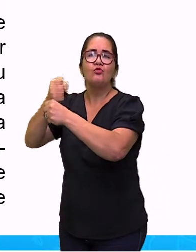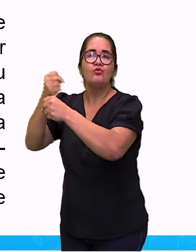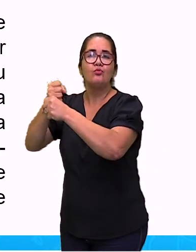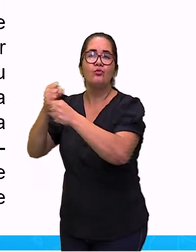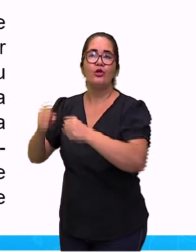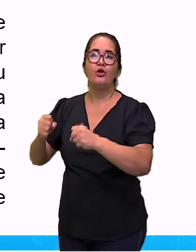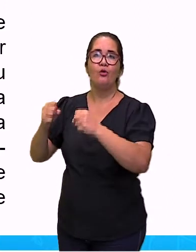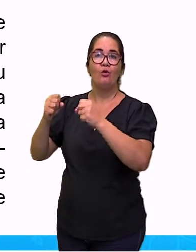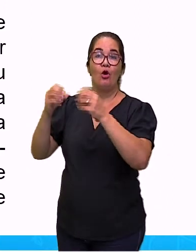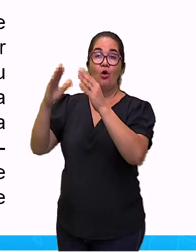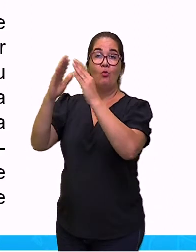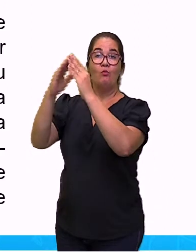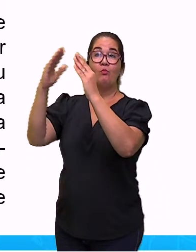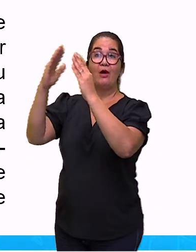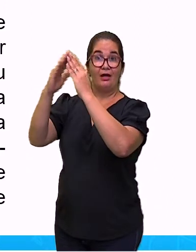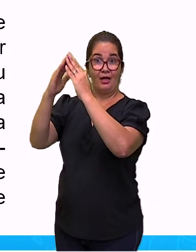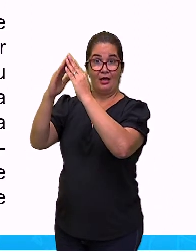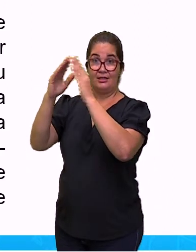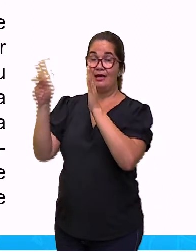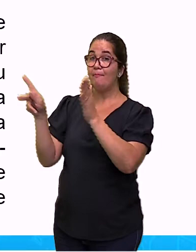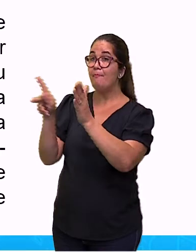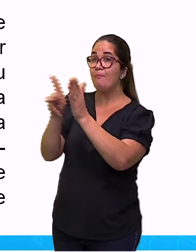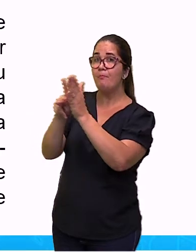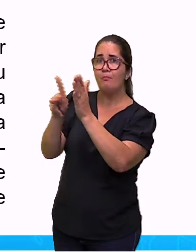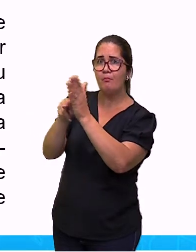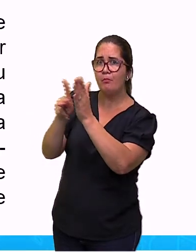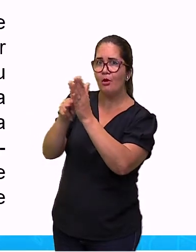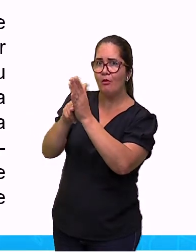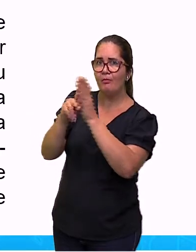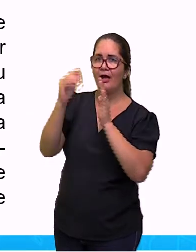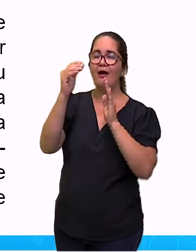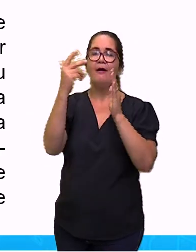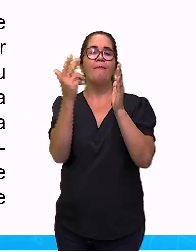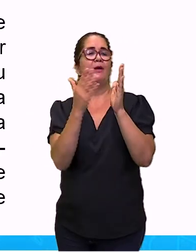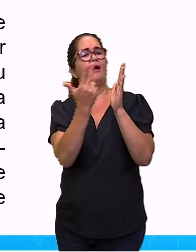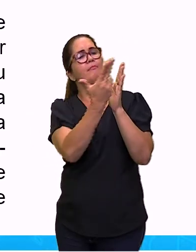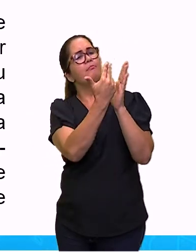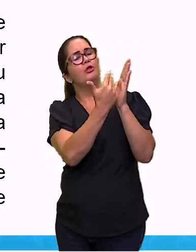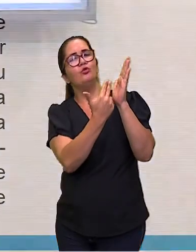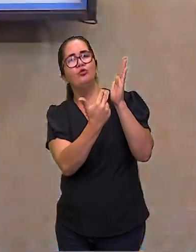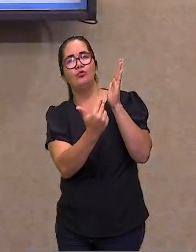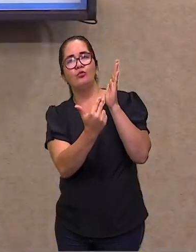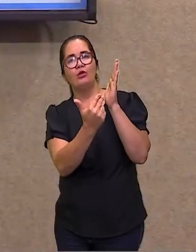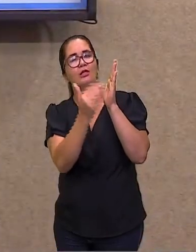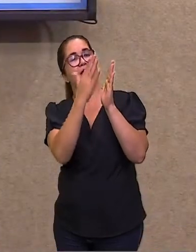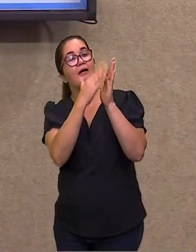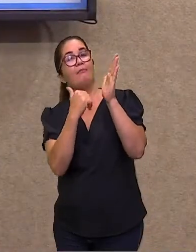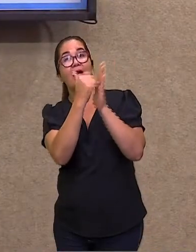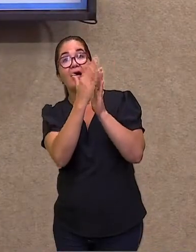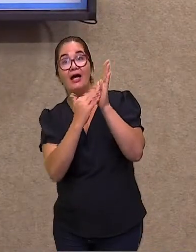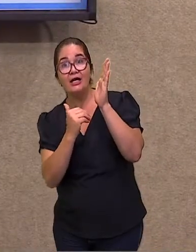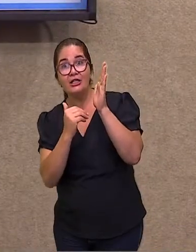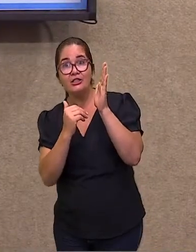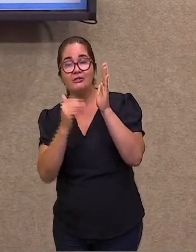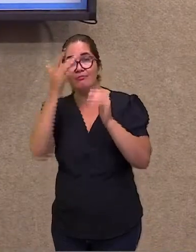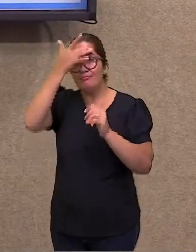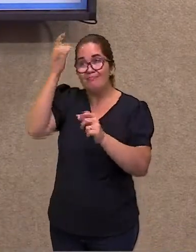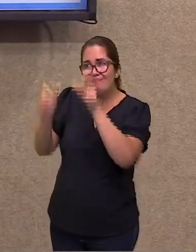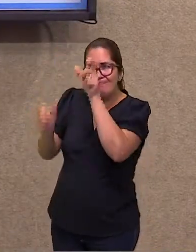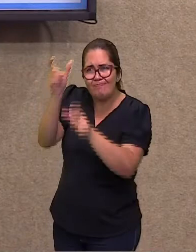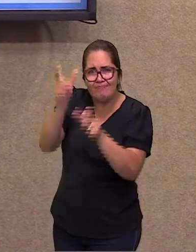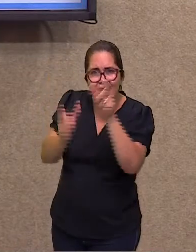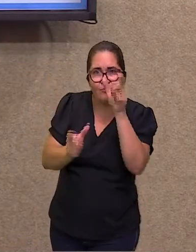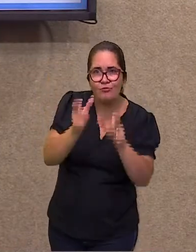e participou de um concurso de pintura. E o que aconteceu? Ele ganhou. Qual seria o prêmio? Gente,